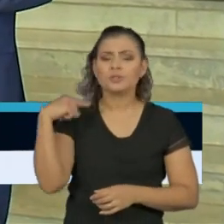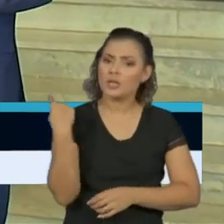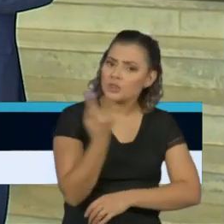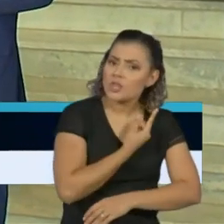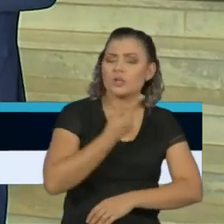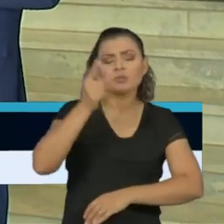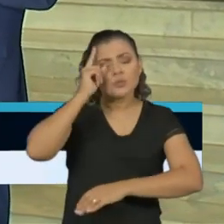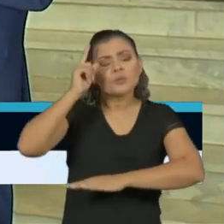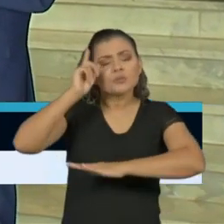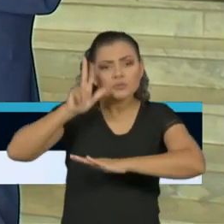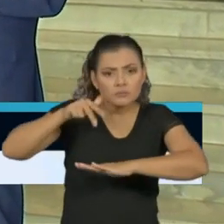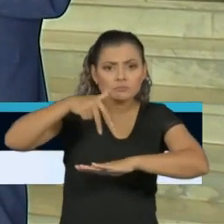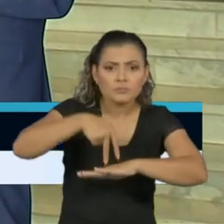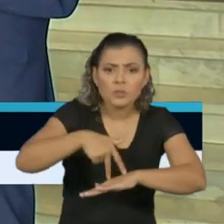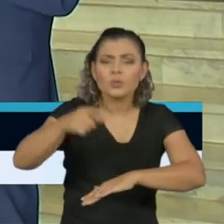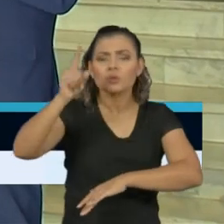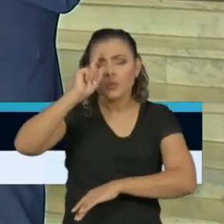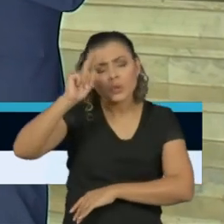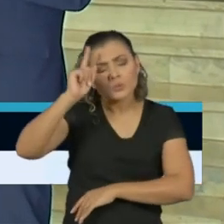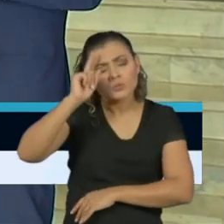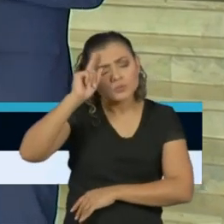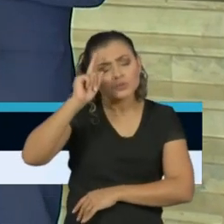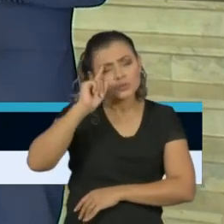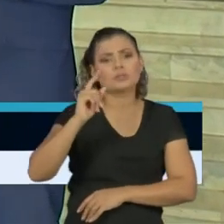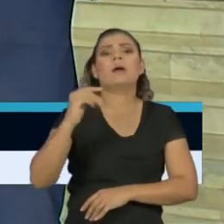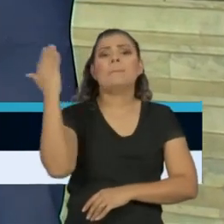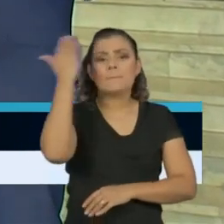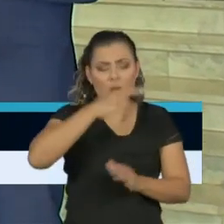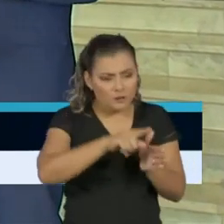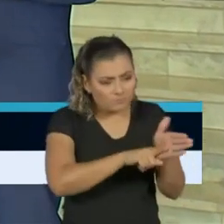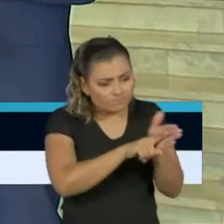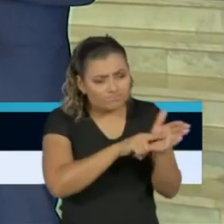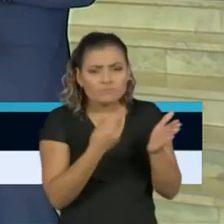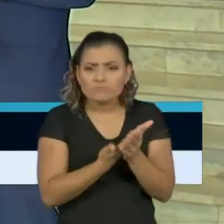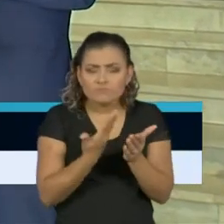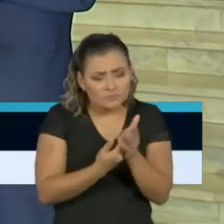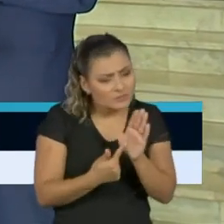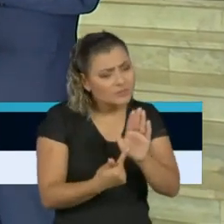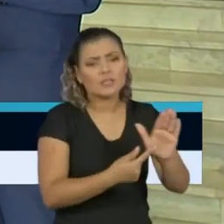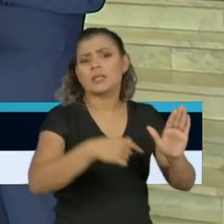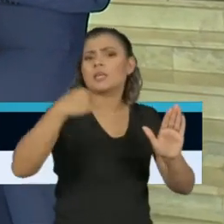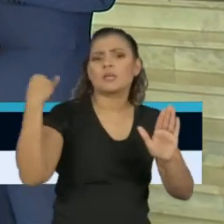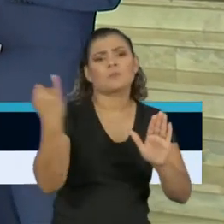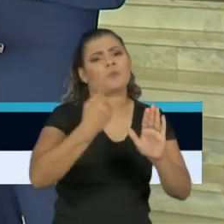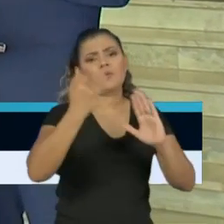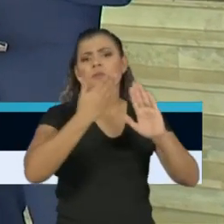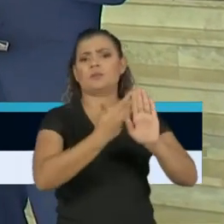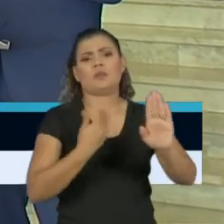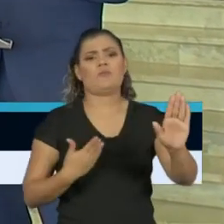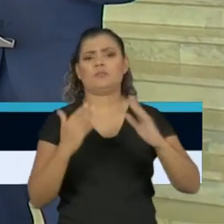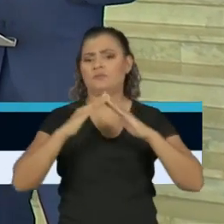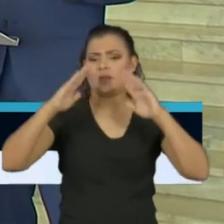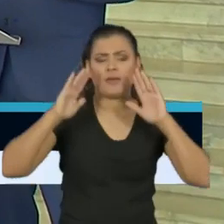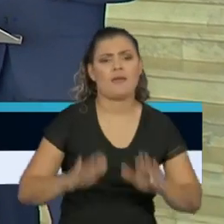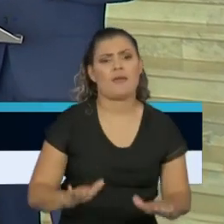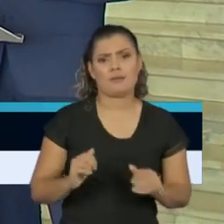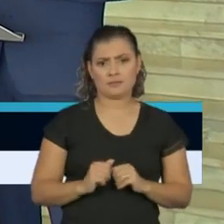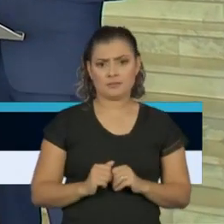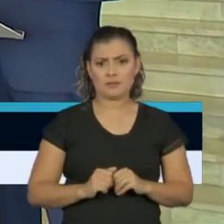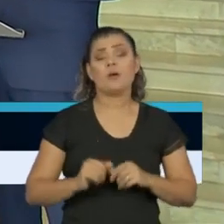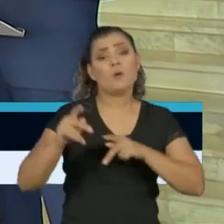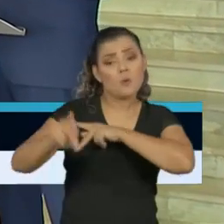as entrevistas, provando cientificamente a necessidade desse afastamento. A população